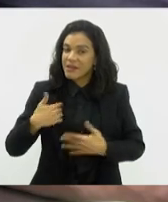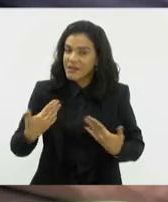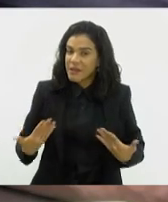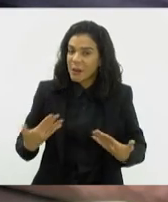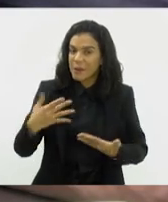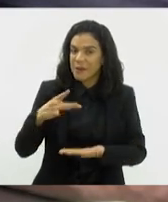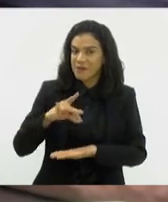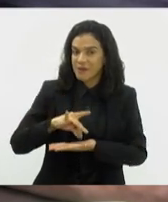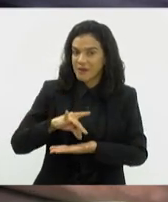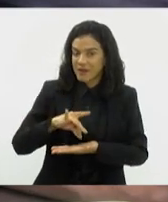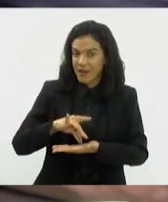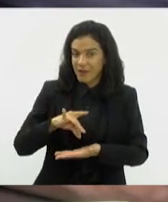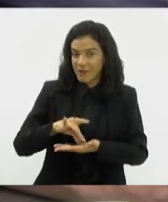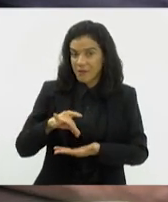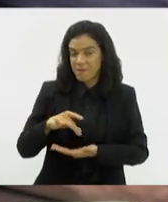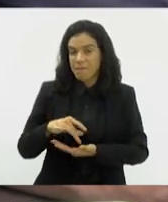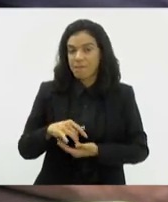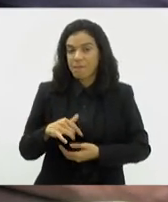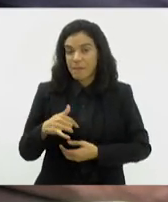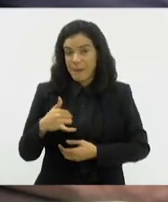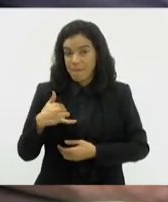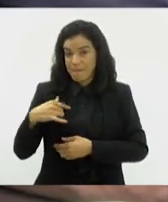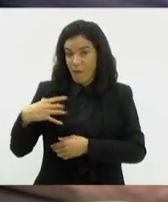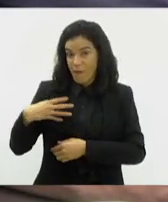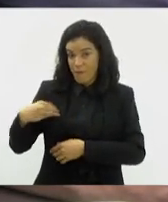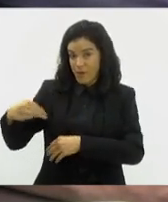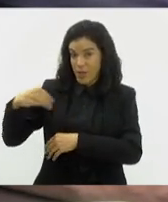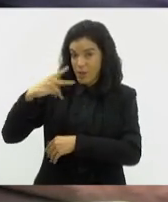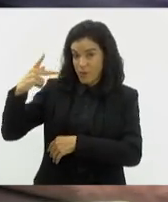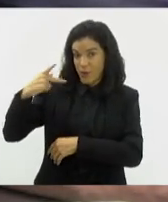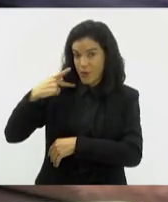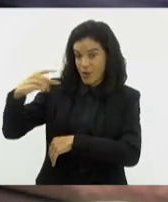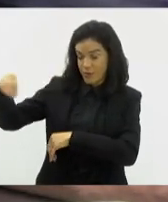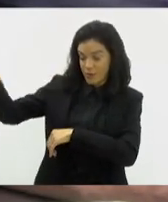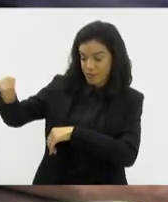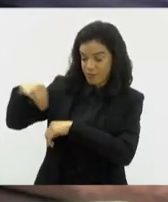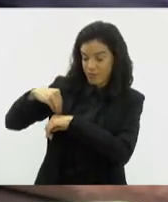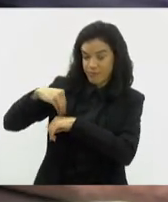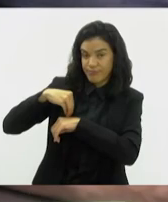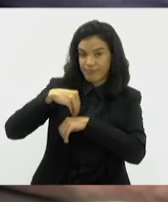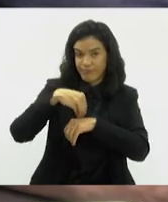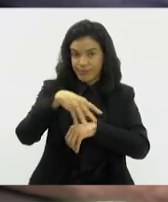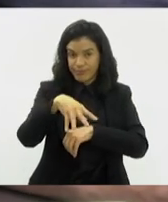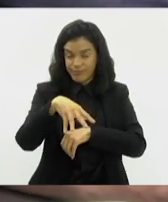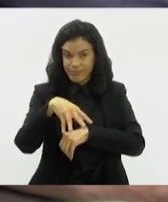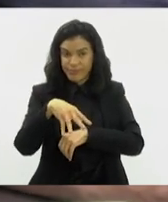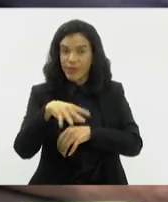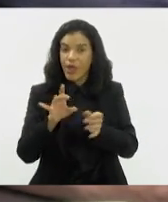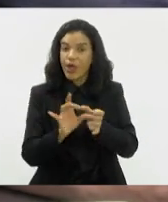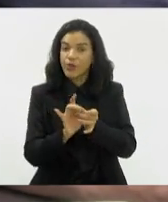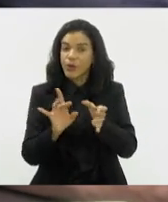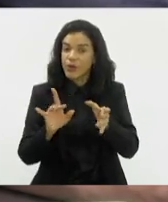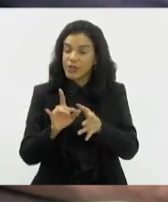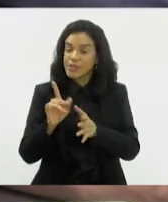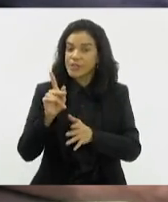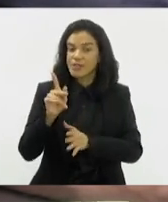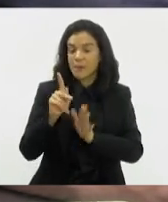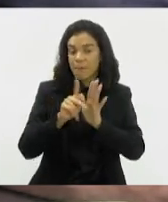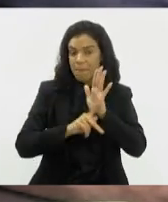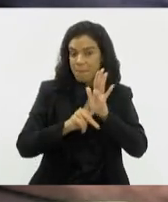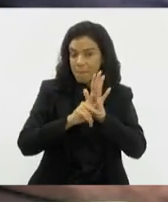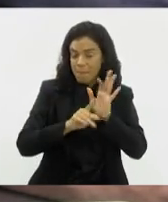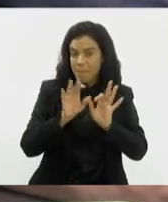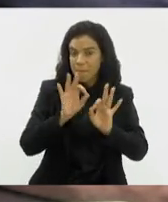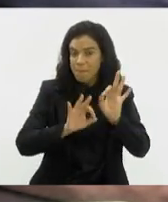trouxe, informado pelo meu filho procurador, uma decisão que autoriza projetos que criam